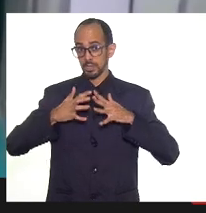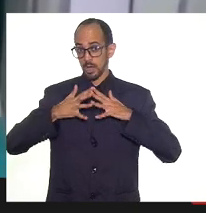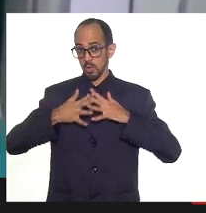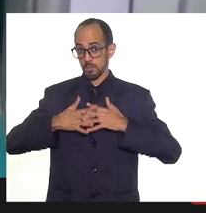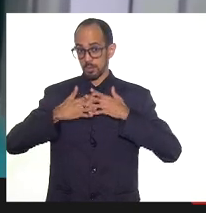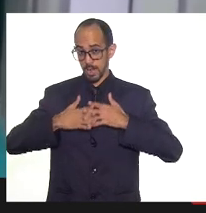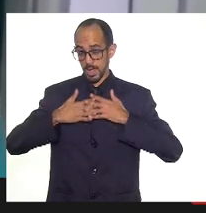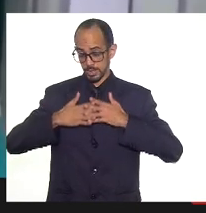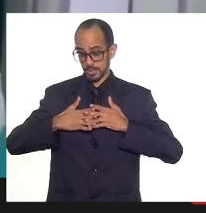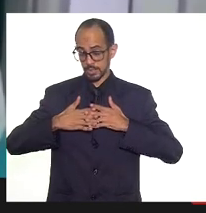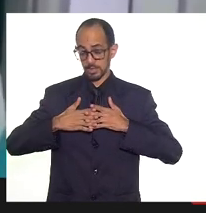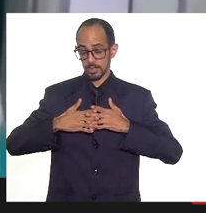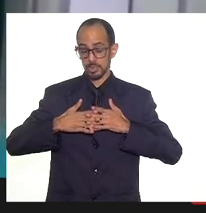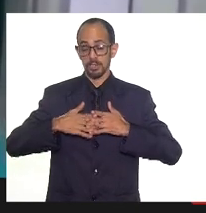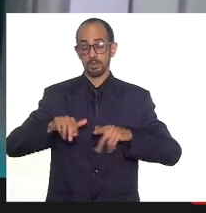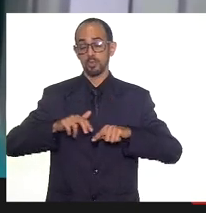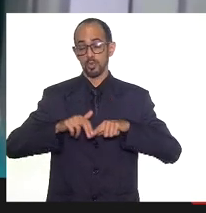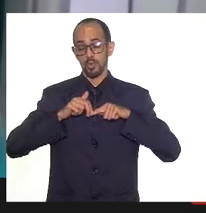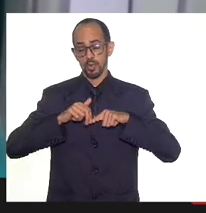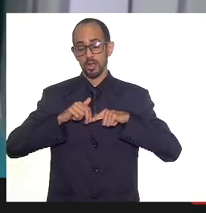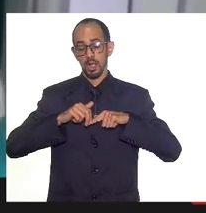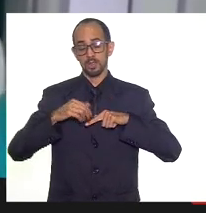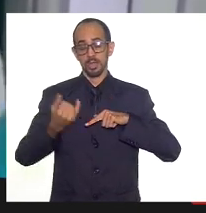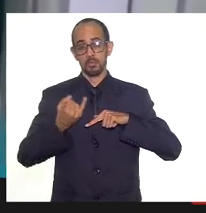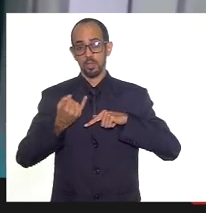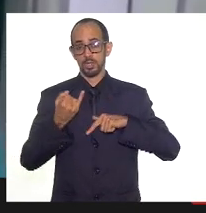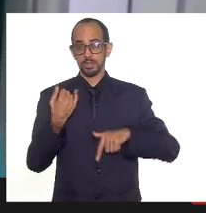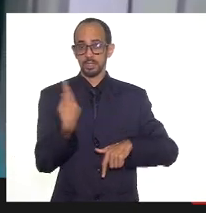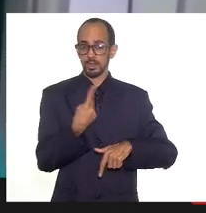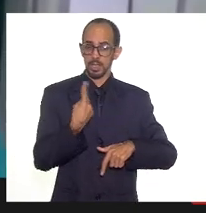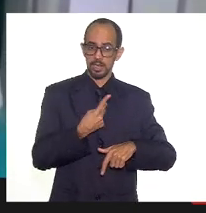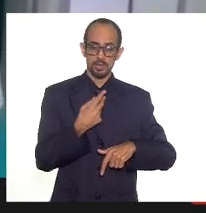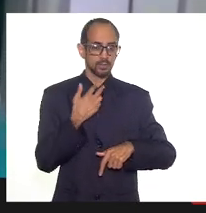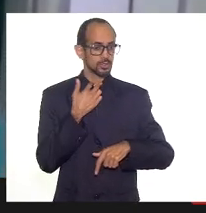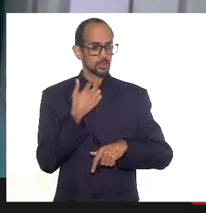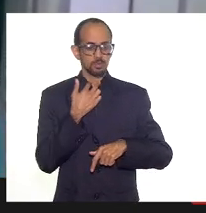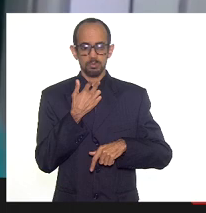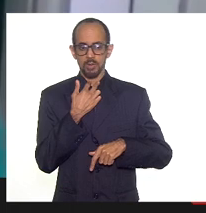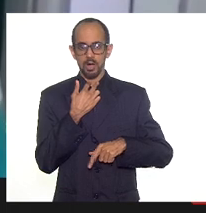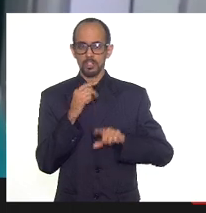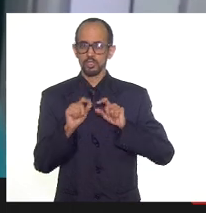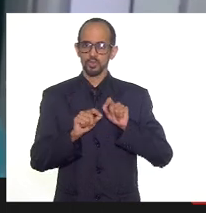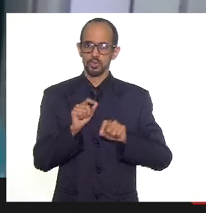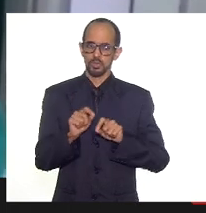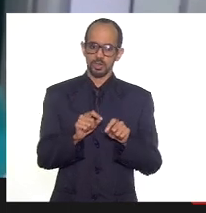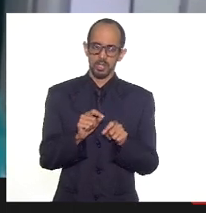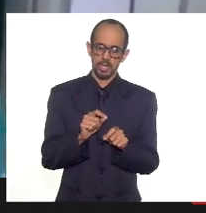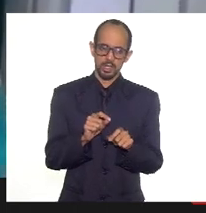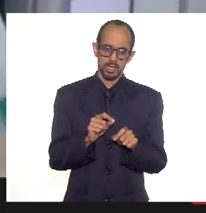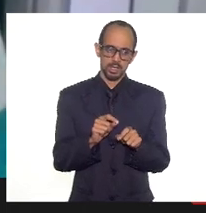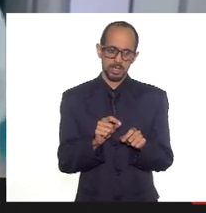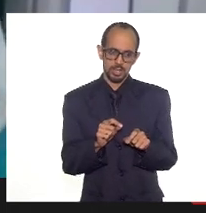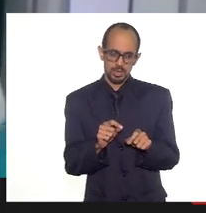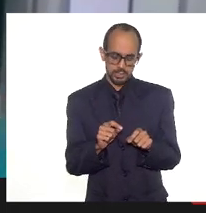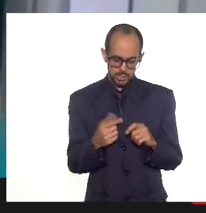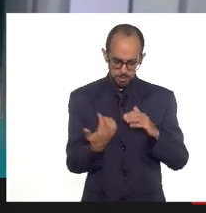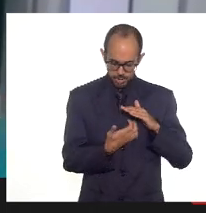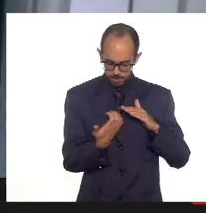sua dimensão, pela sua magnitude, pela sua importância, também não pode ser tratada assim como uma